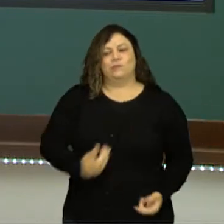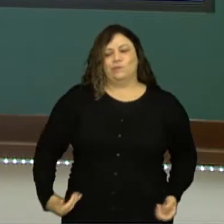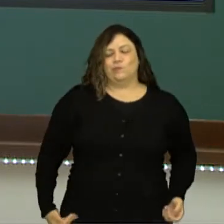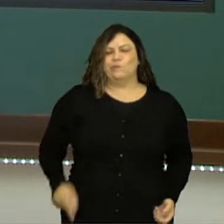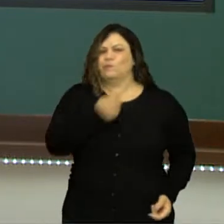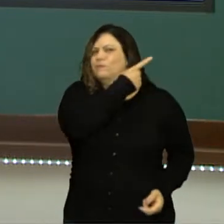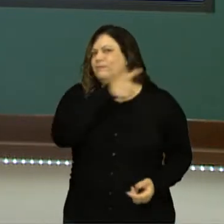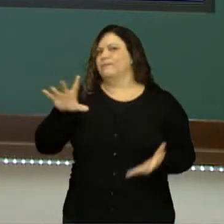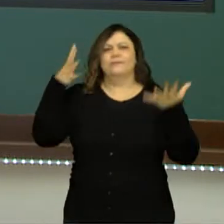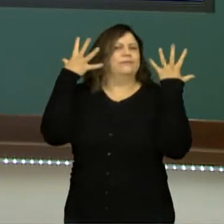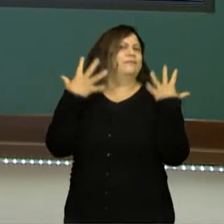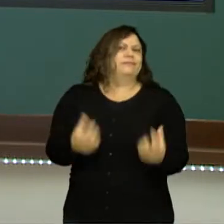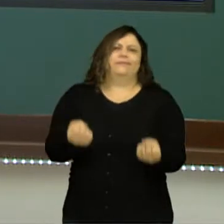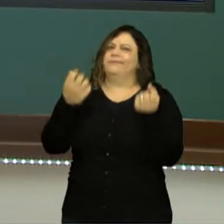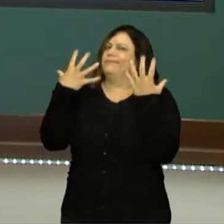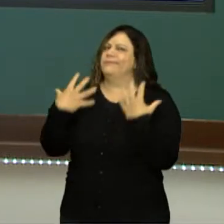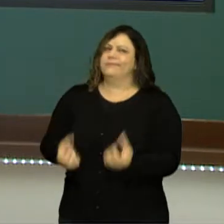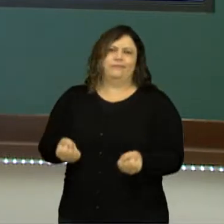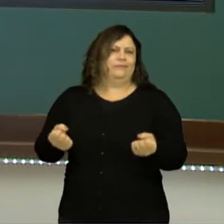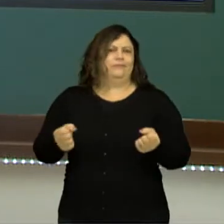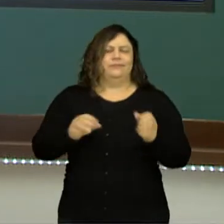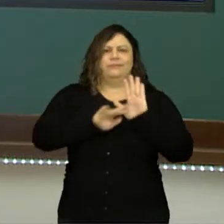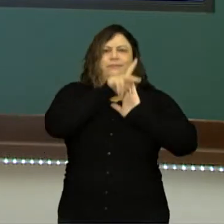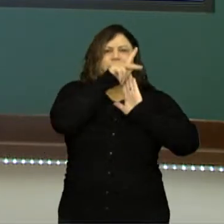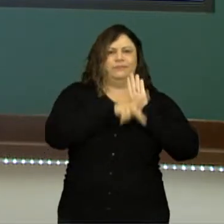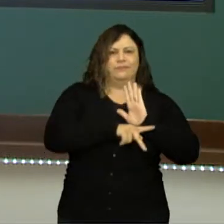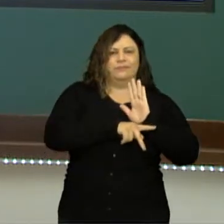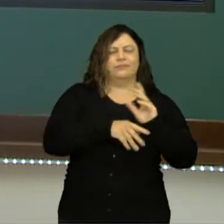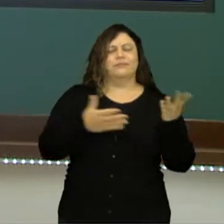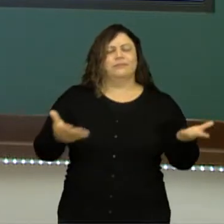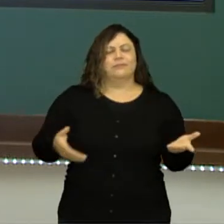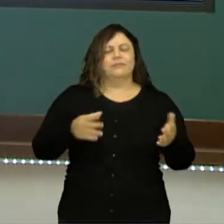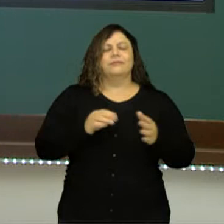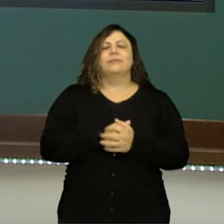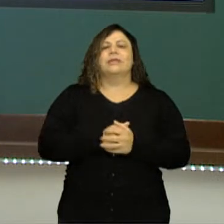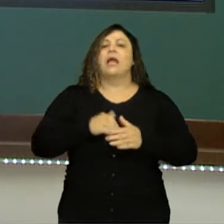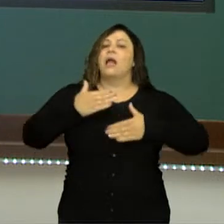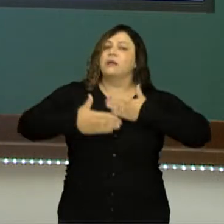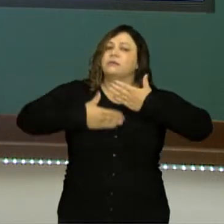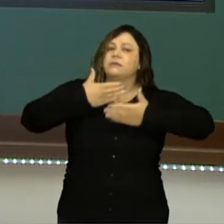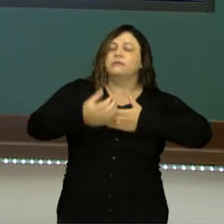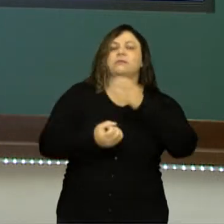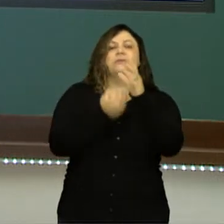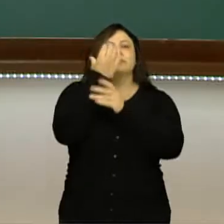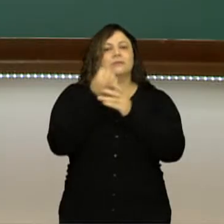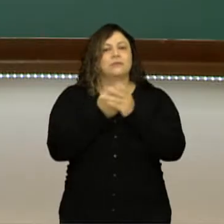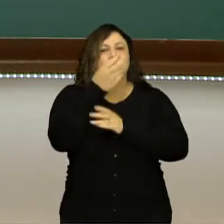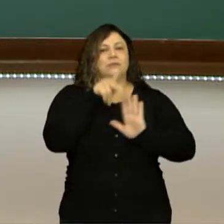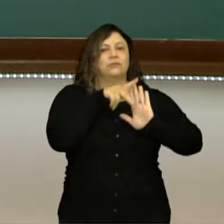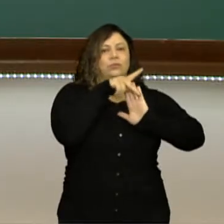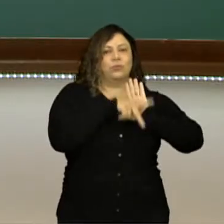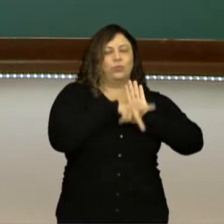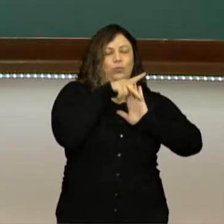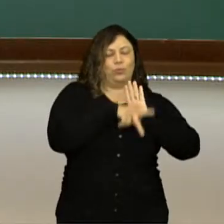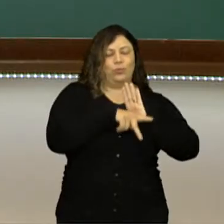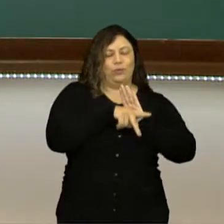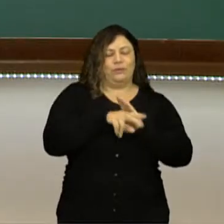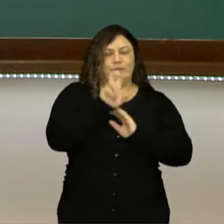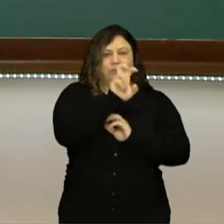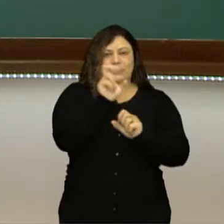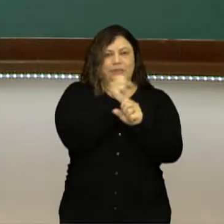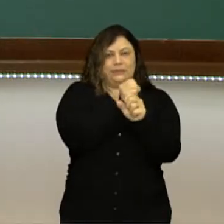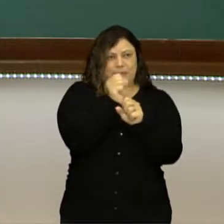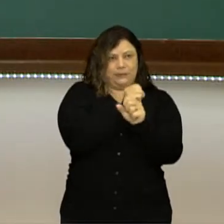não aceitando este programa. Na sequência, a criação dos planos